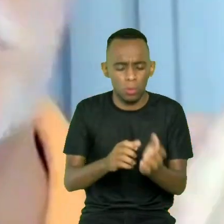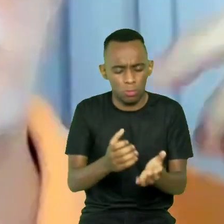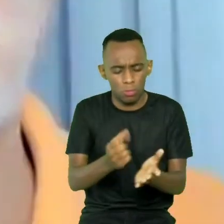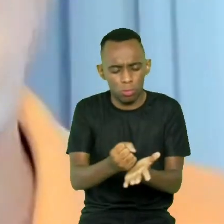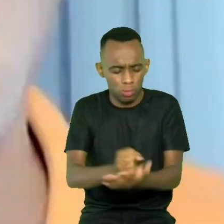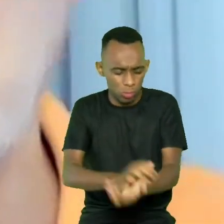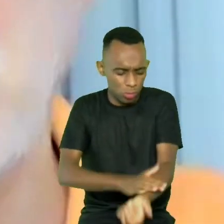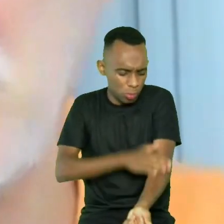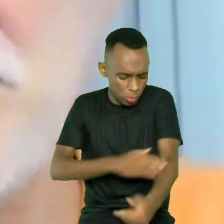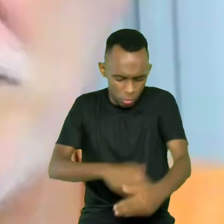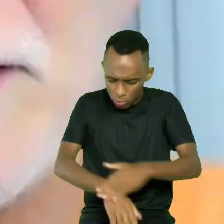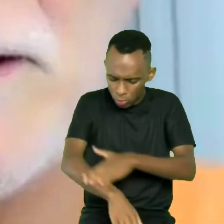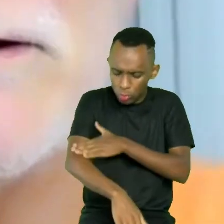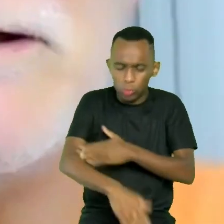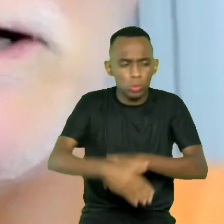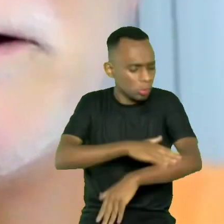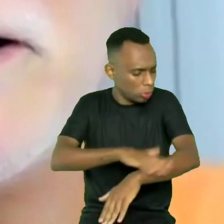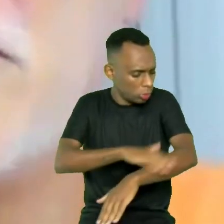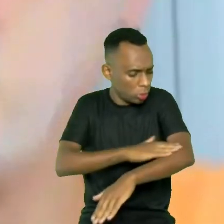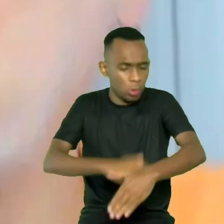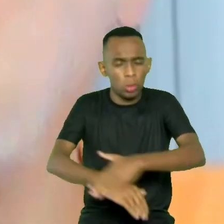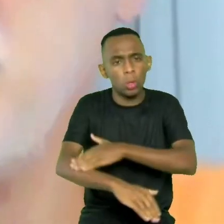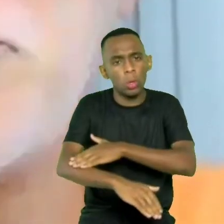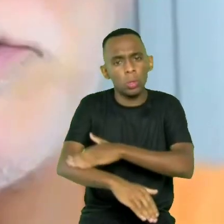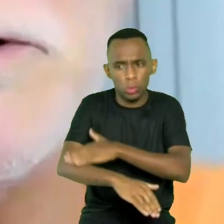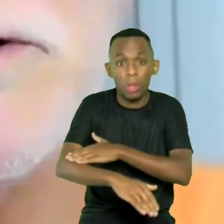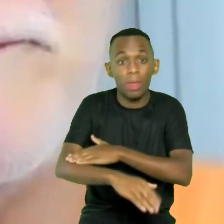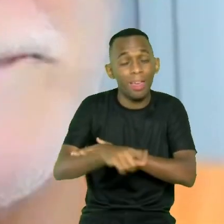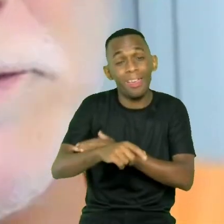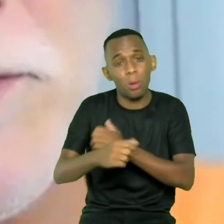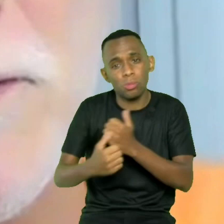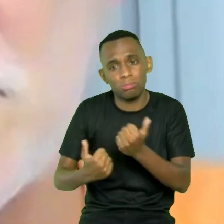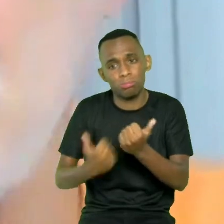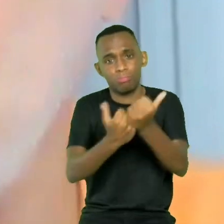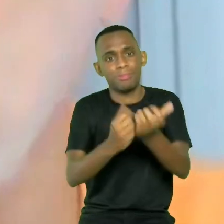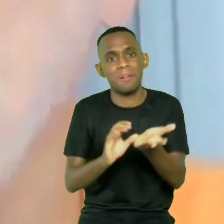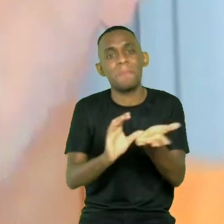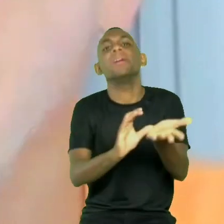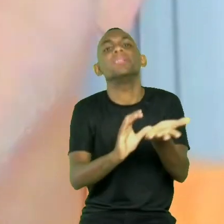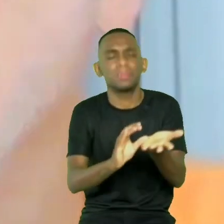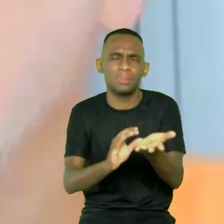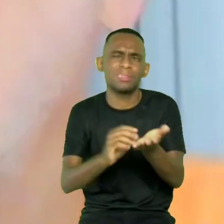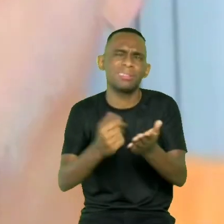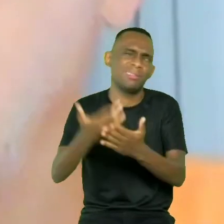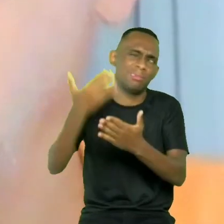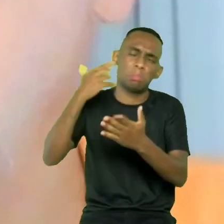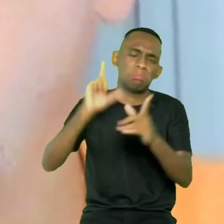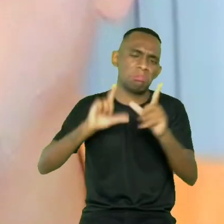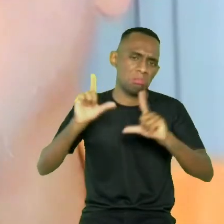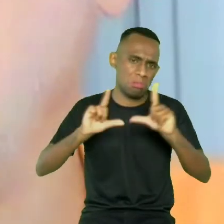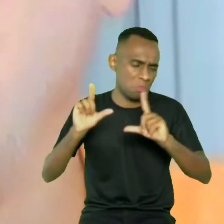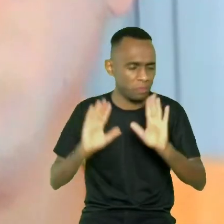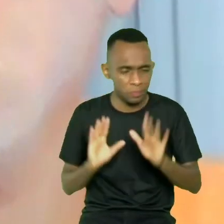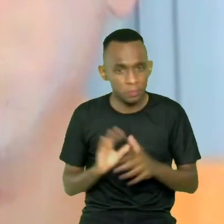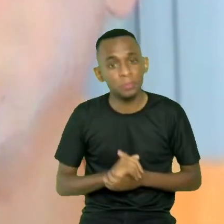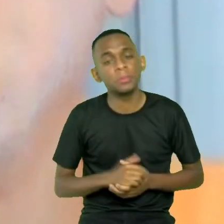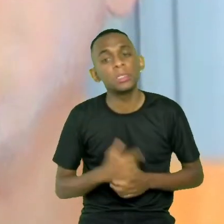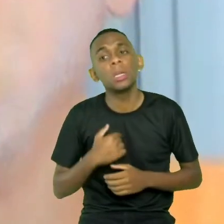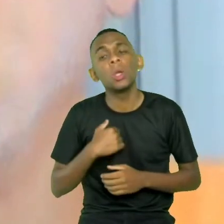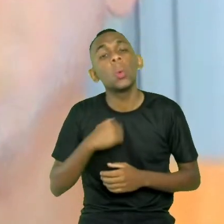que era o patrocinador na extinta TV Manchete. Aí eu